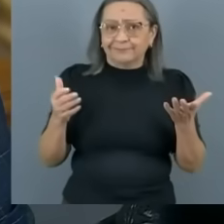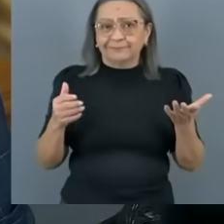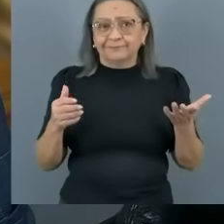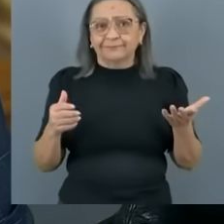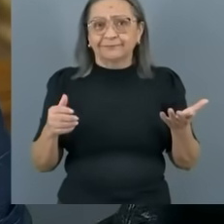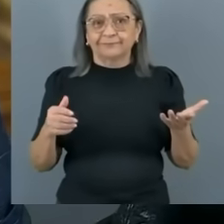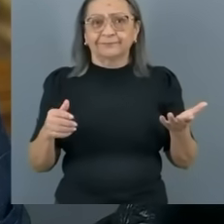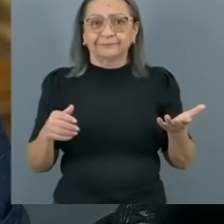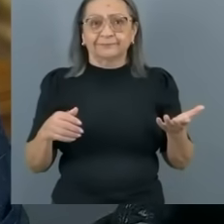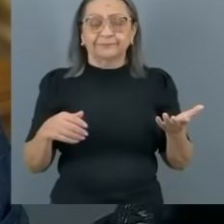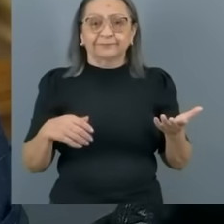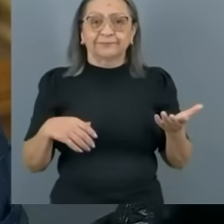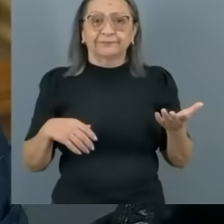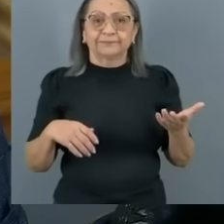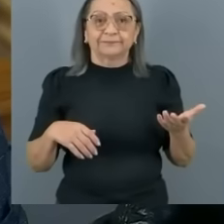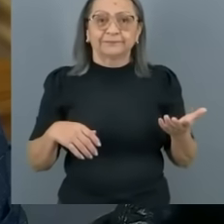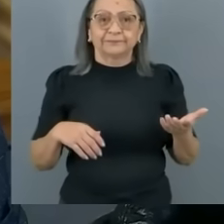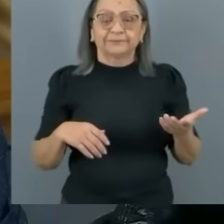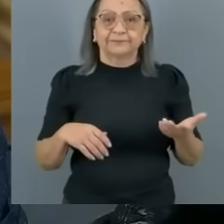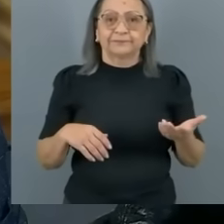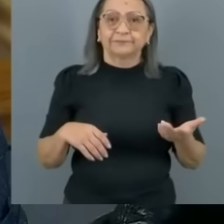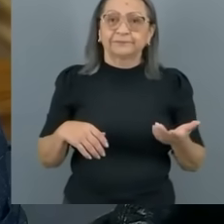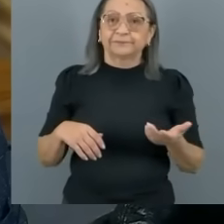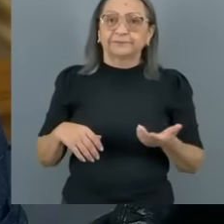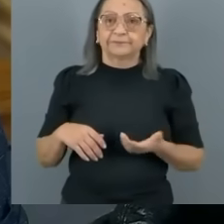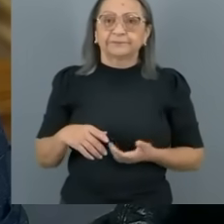Passa aí o próximo quadro, por gentileza.